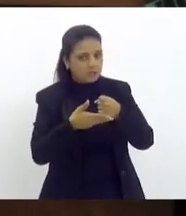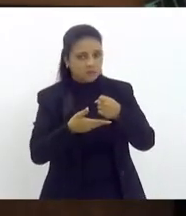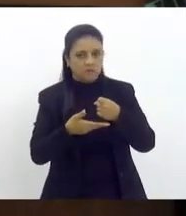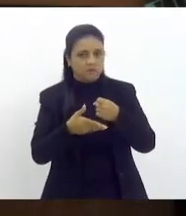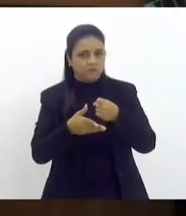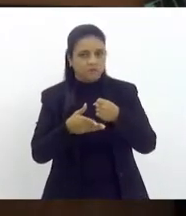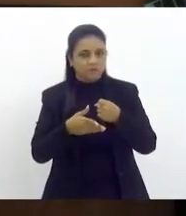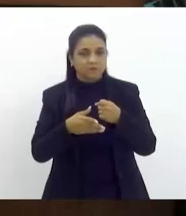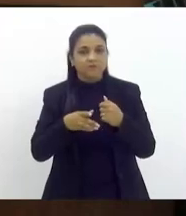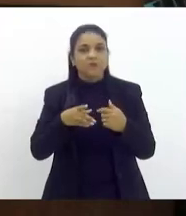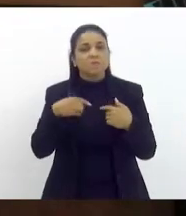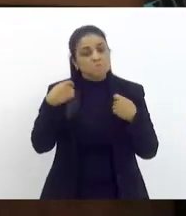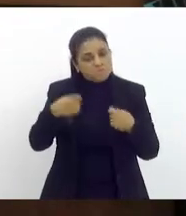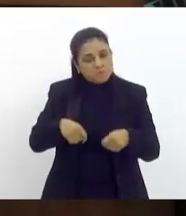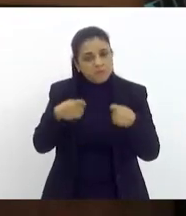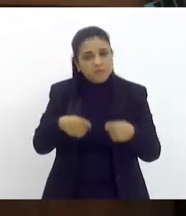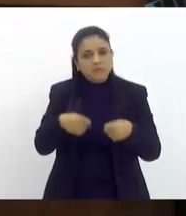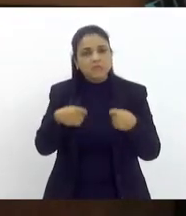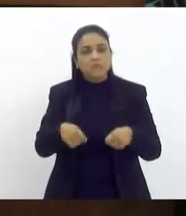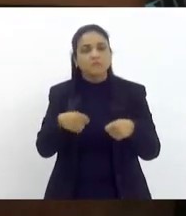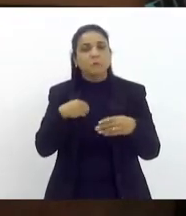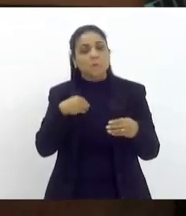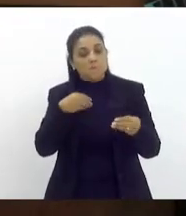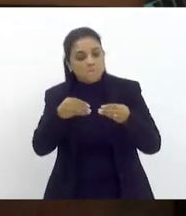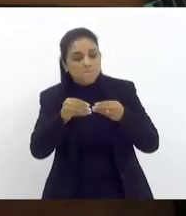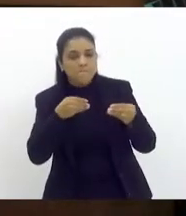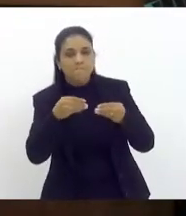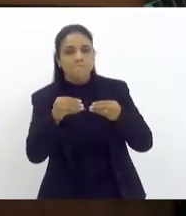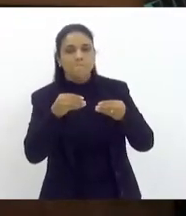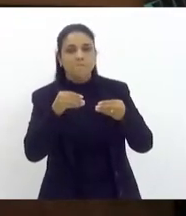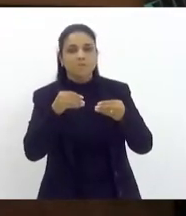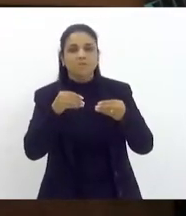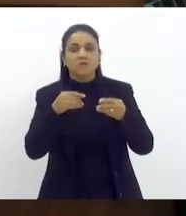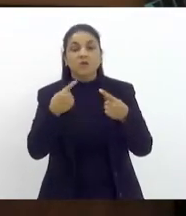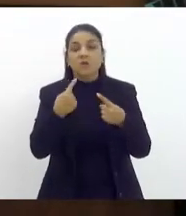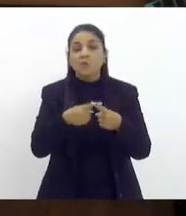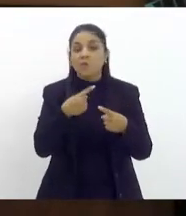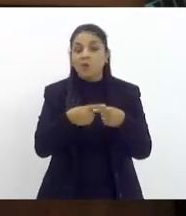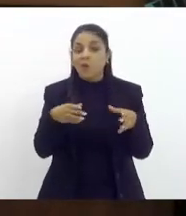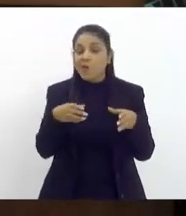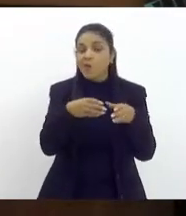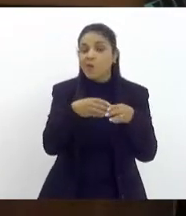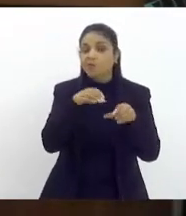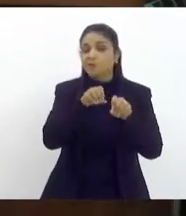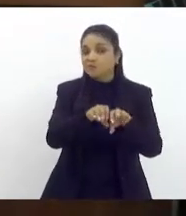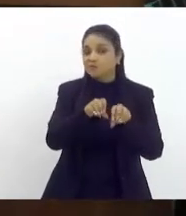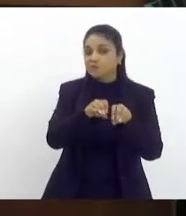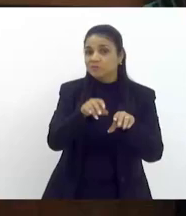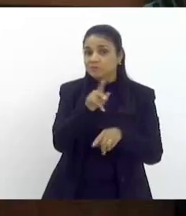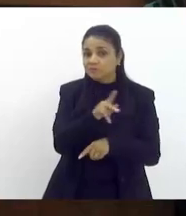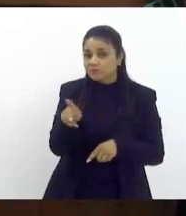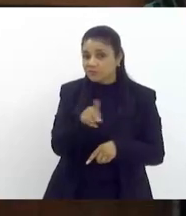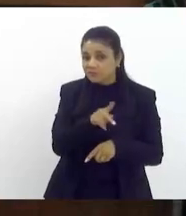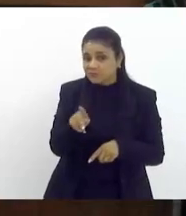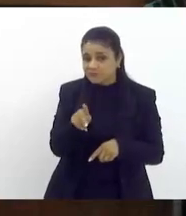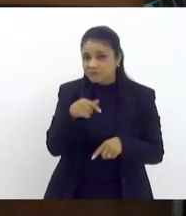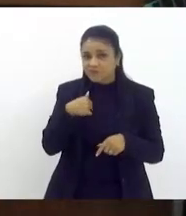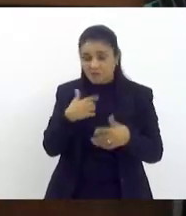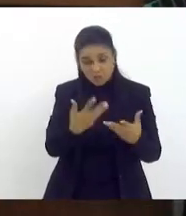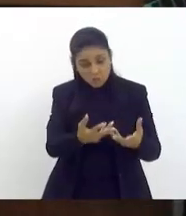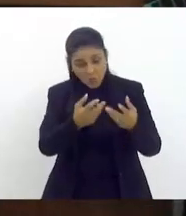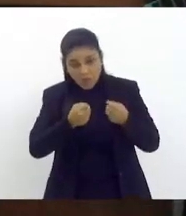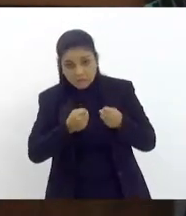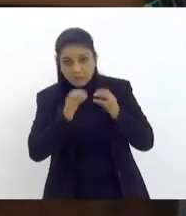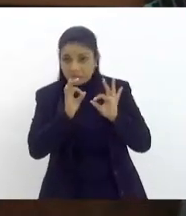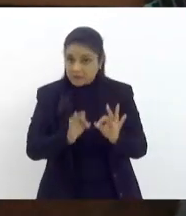nós precisamos fazer uma infecção Porque que a categoria tá radicalizando será que somos nós que não estamos recebendo